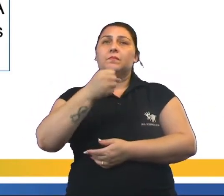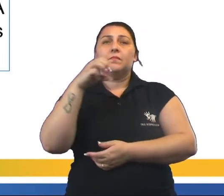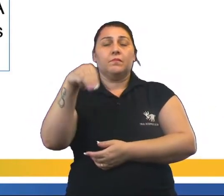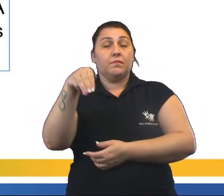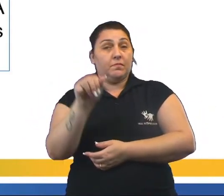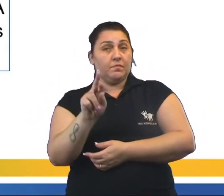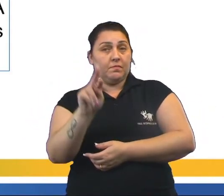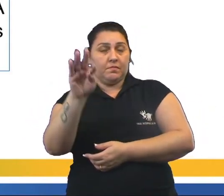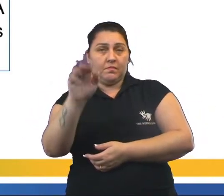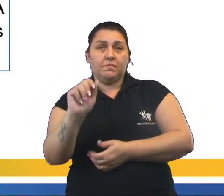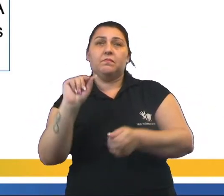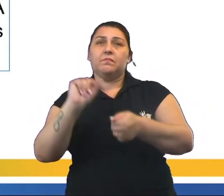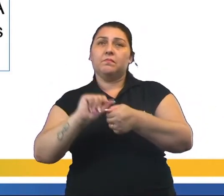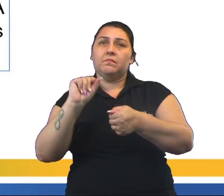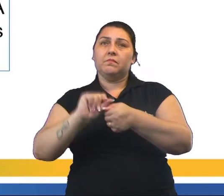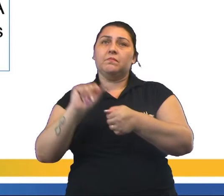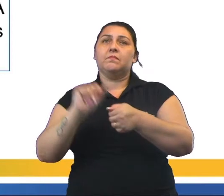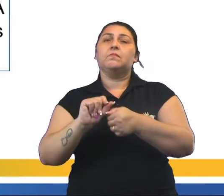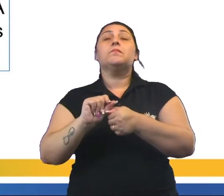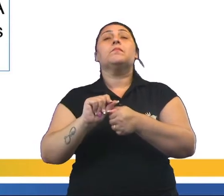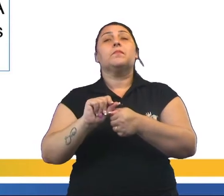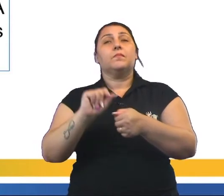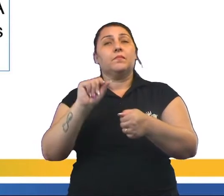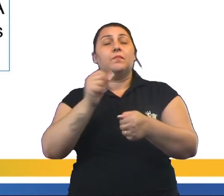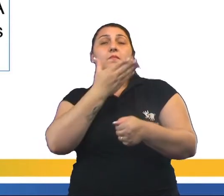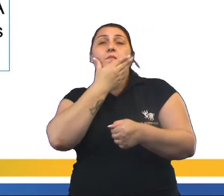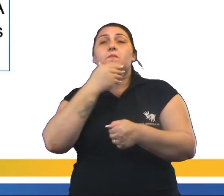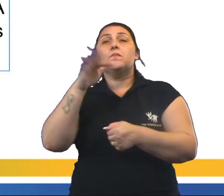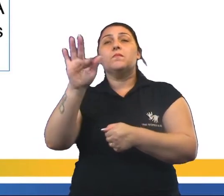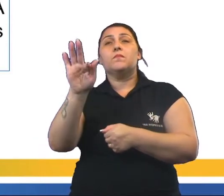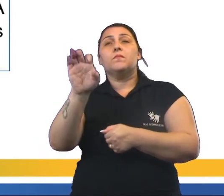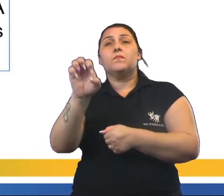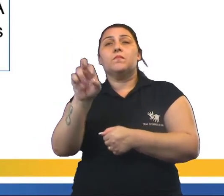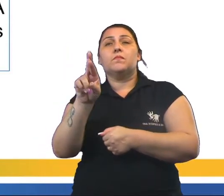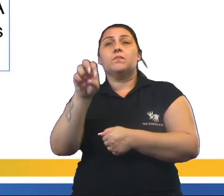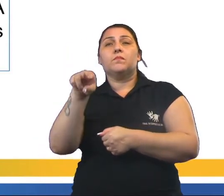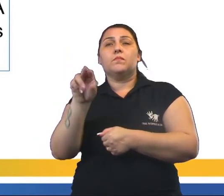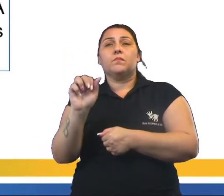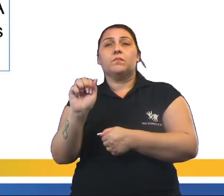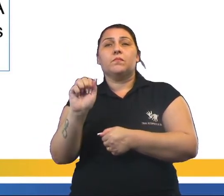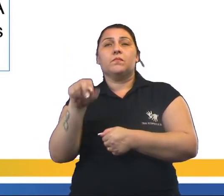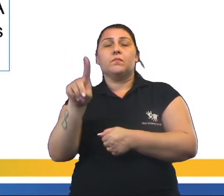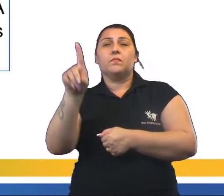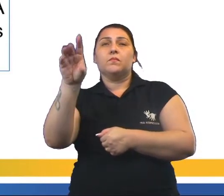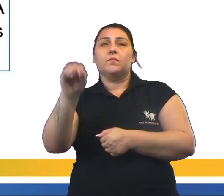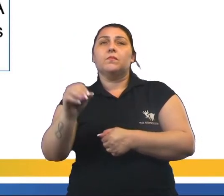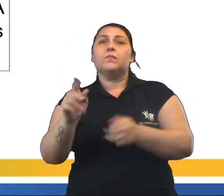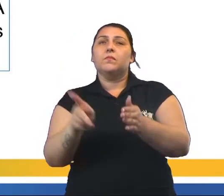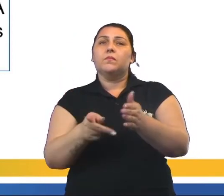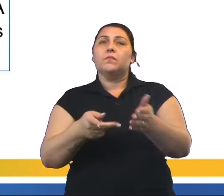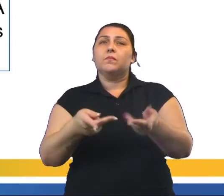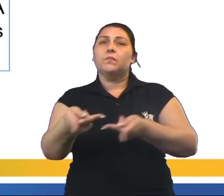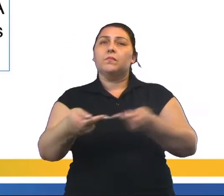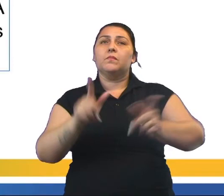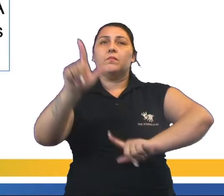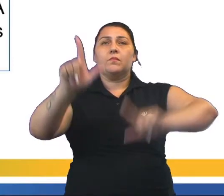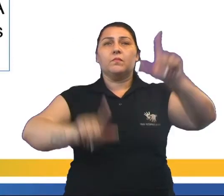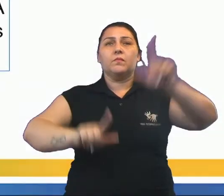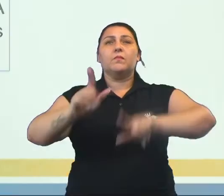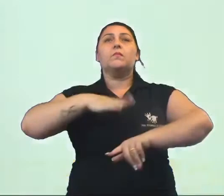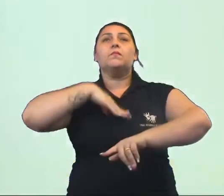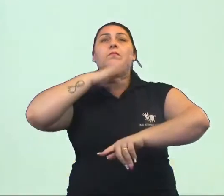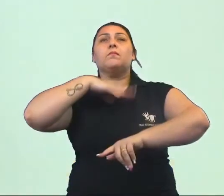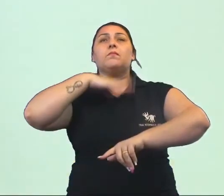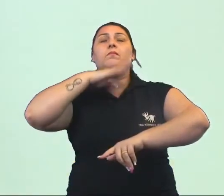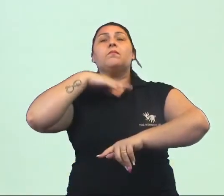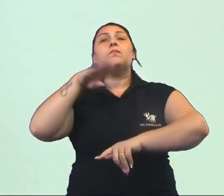gênero jornalístico, gente. A entrevista com a Marta, ela foi produzida pelo Fernando Fernandes no programa TV Papo de Boleiro, na